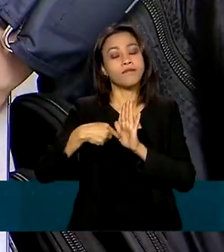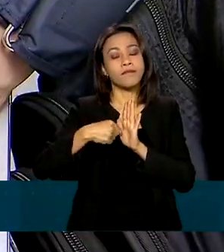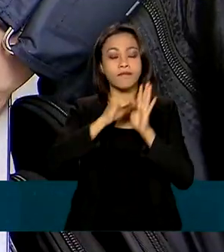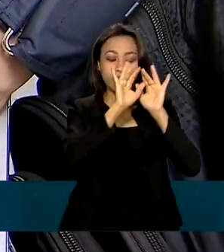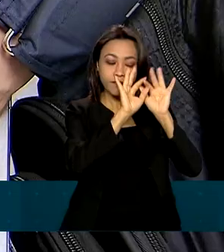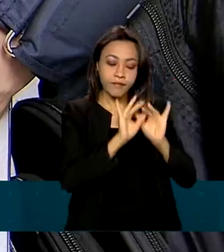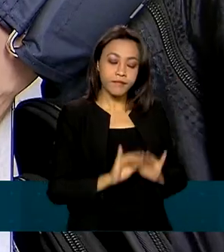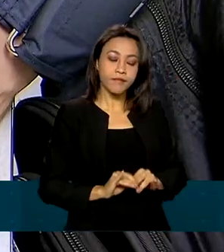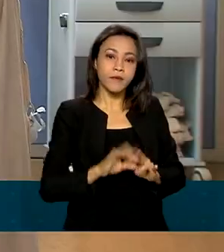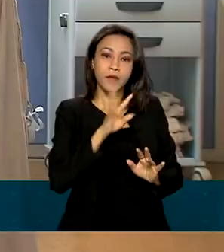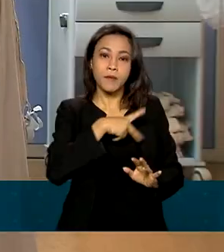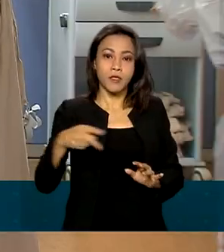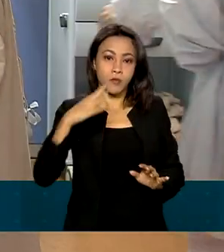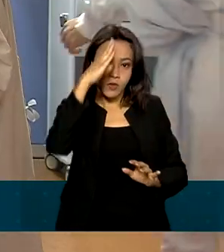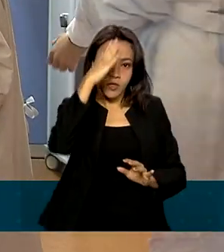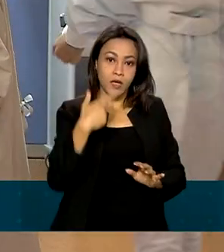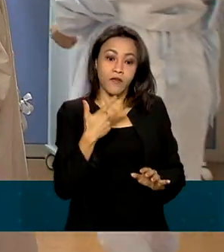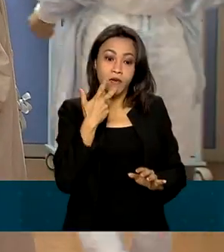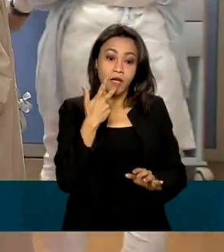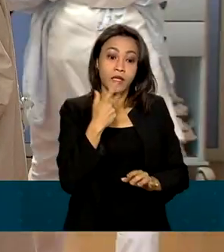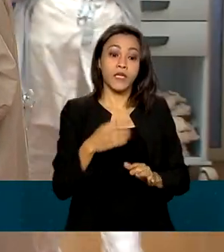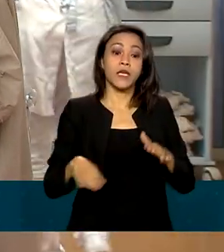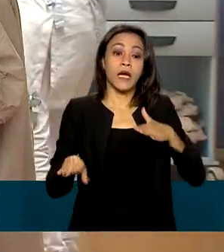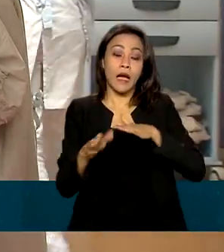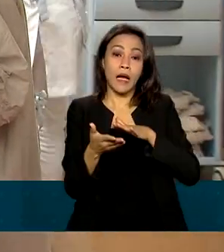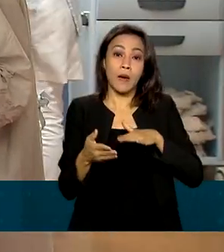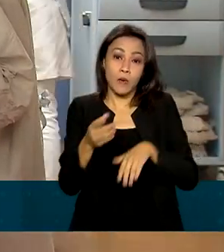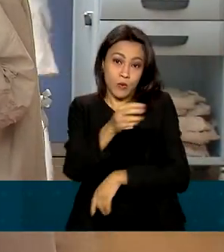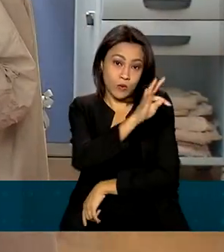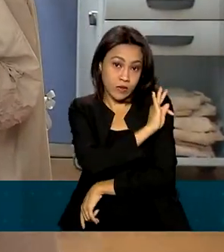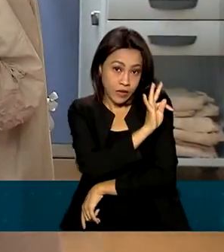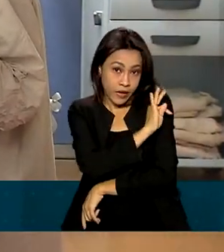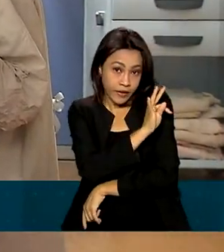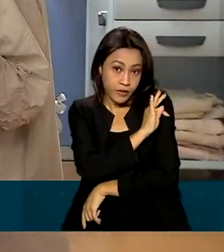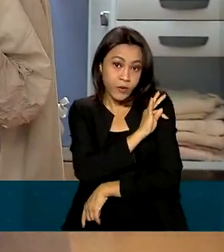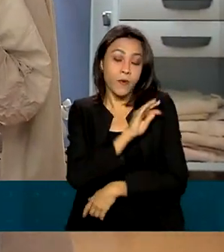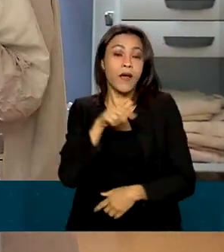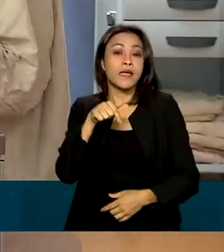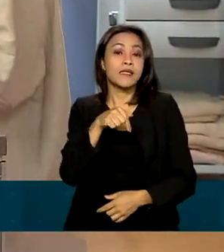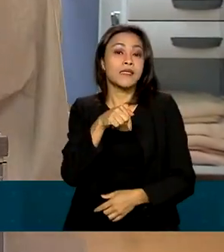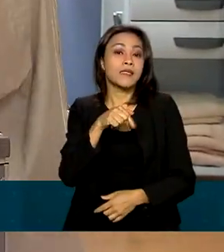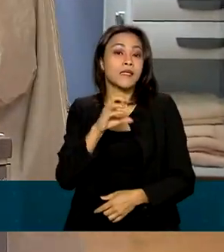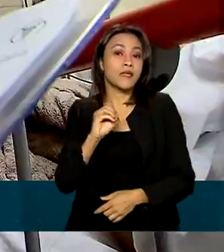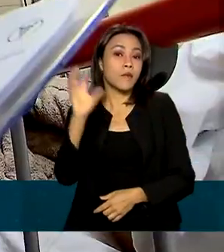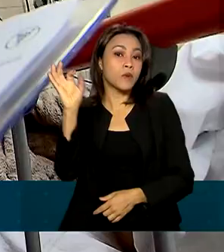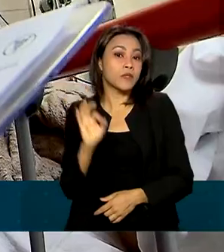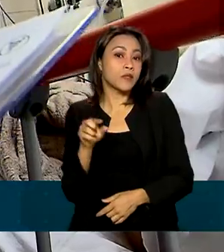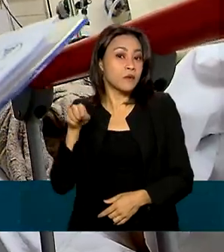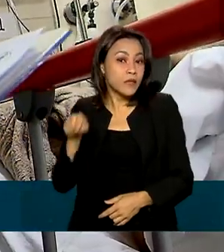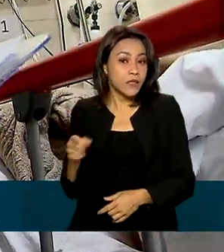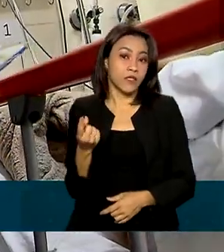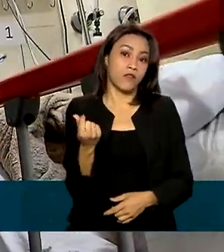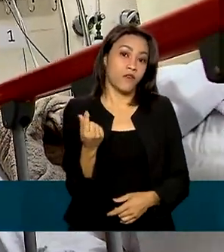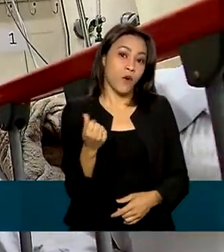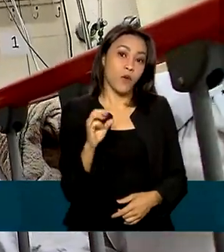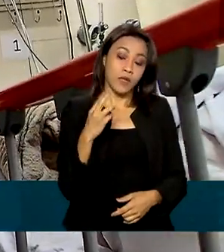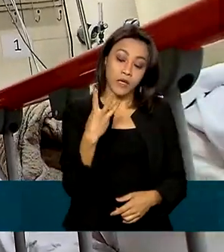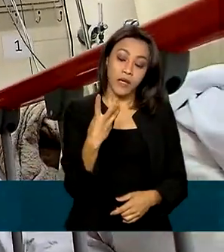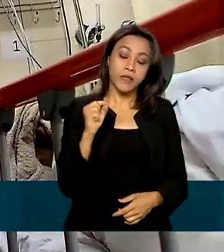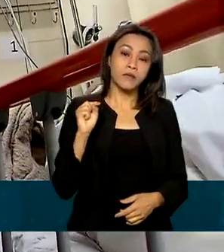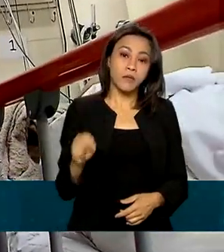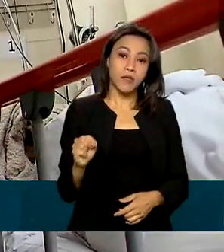determina ainda que o piso dos técnicos de enfermagem deverá ser de setenta por cento desse valor ou